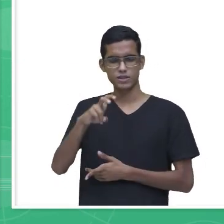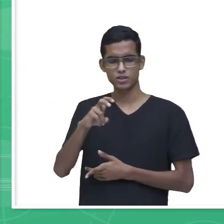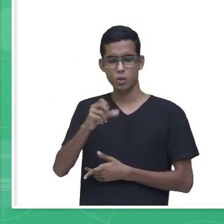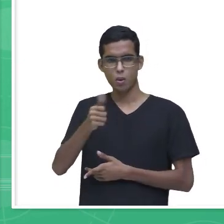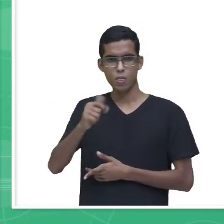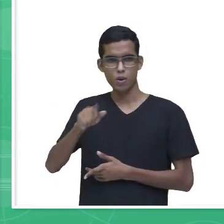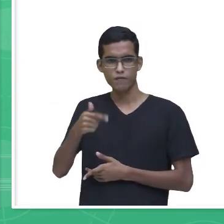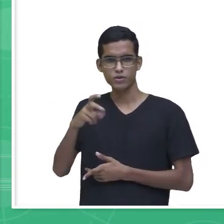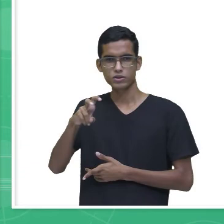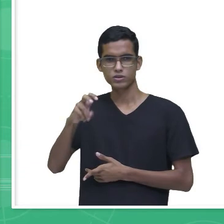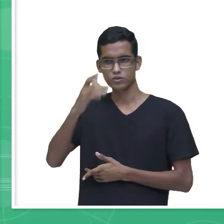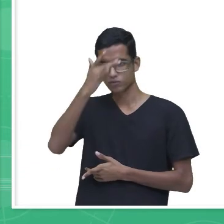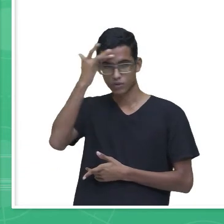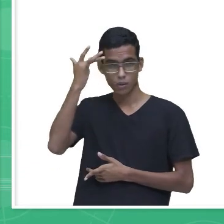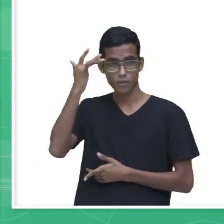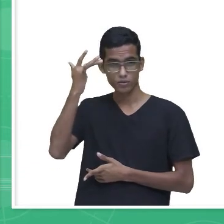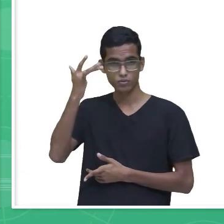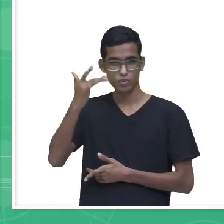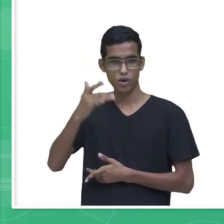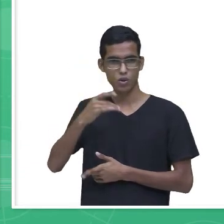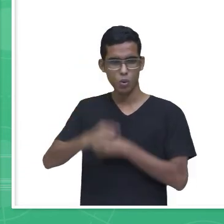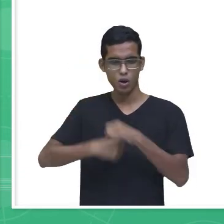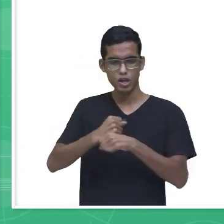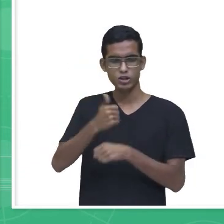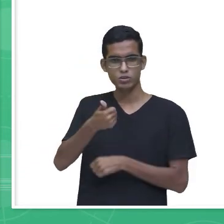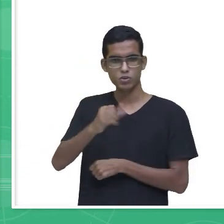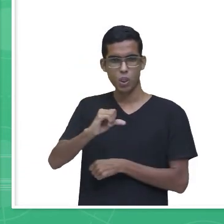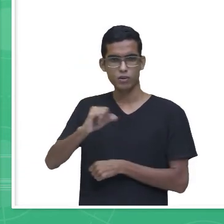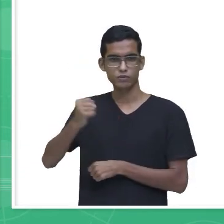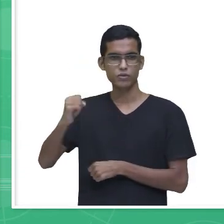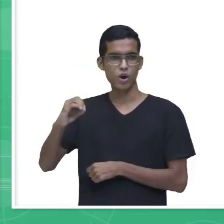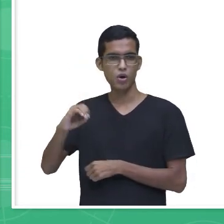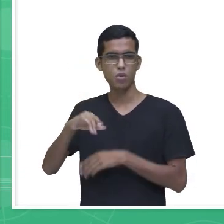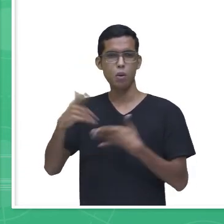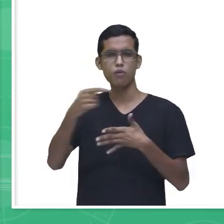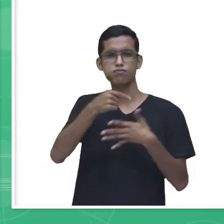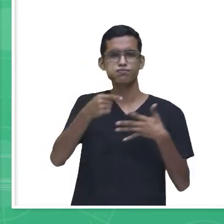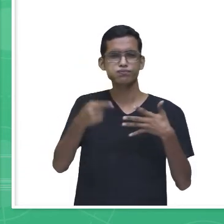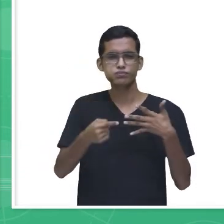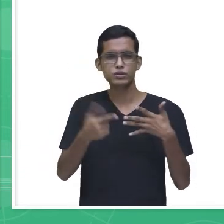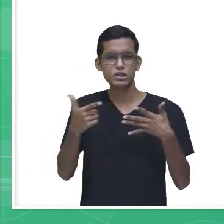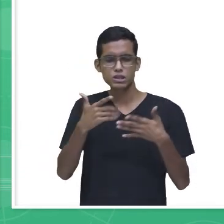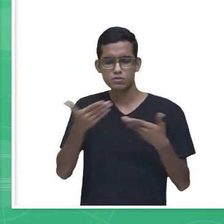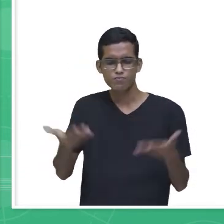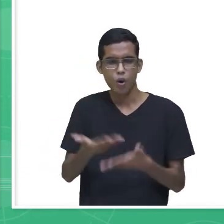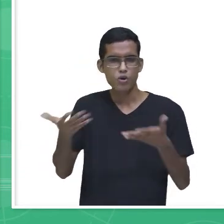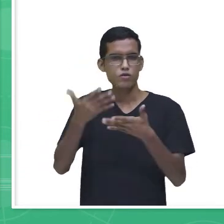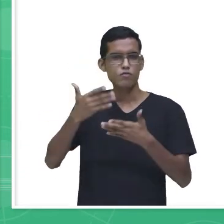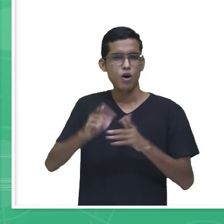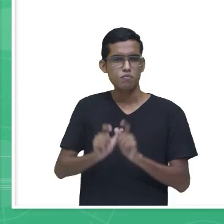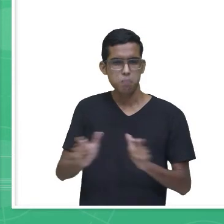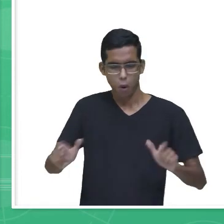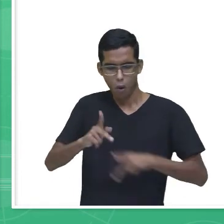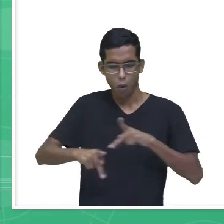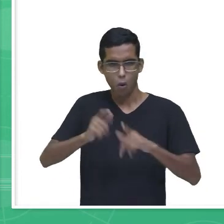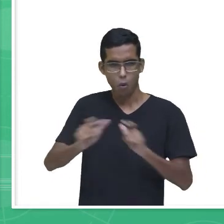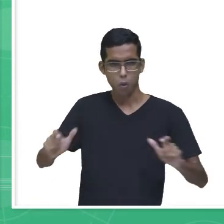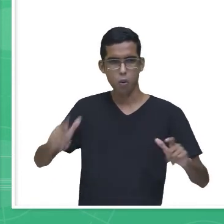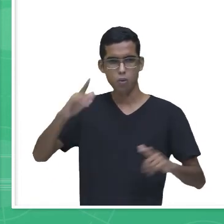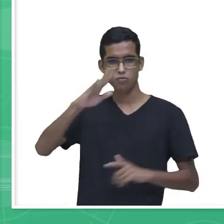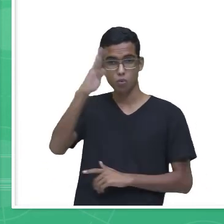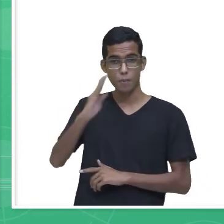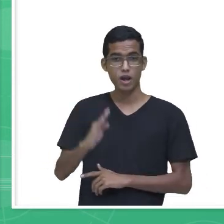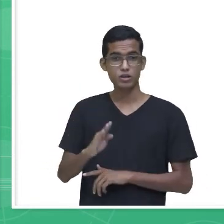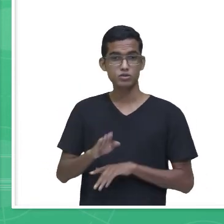51,5% em 1980. Dentre os fatores que favoreceram o crescimento da população urbana no Brasil